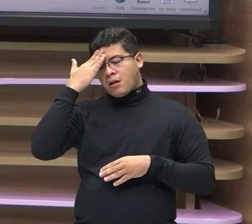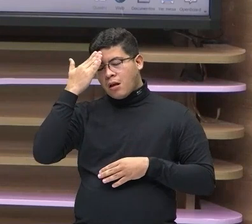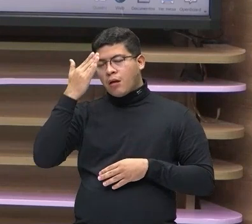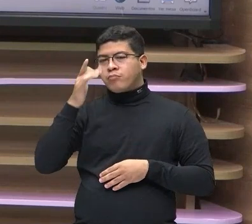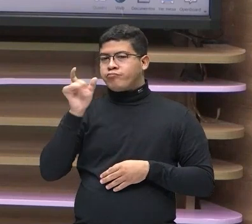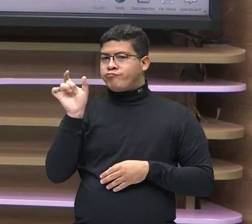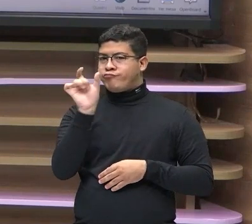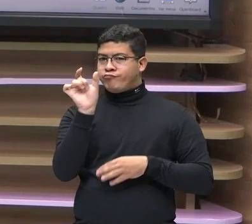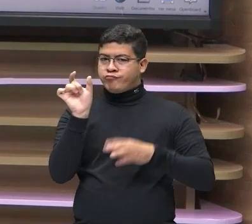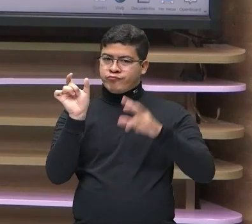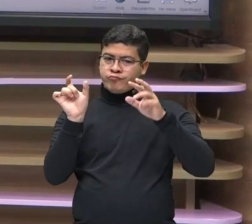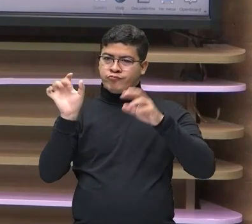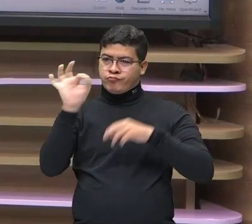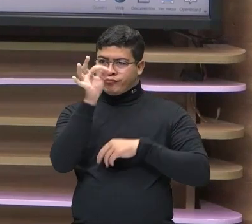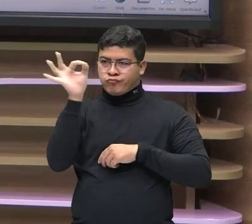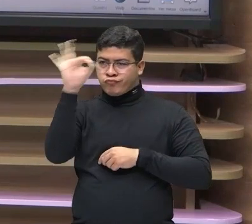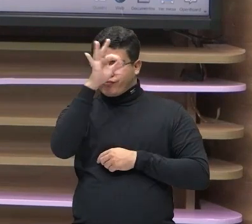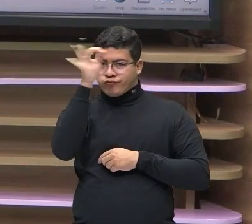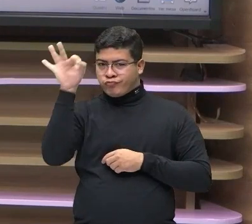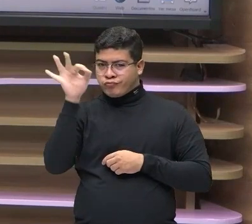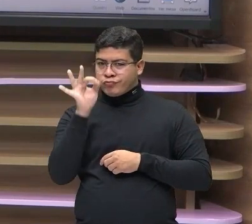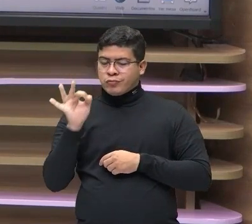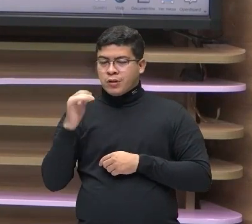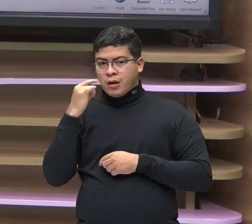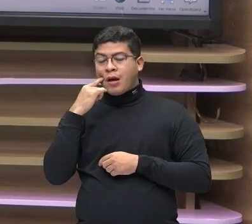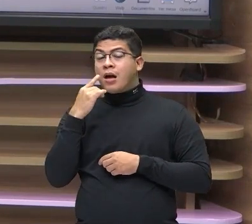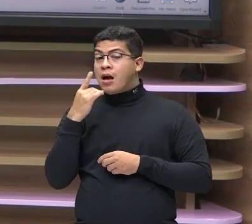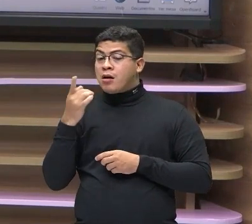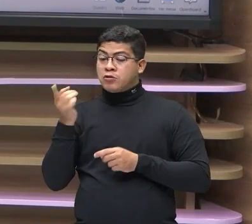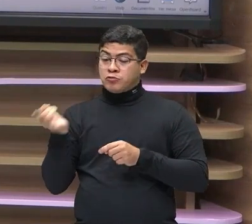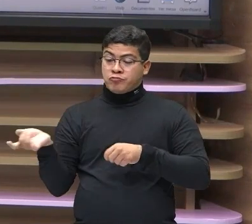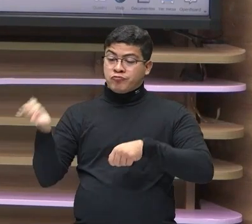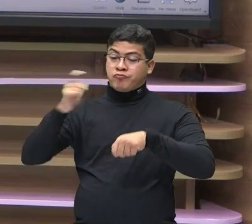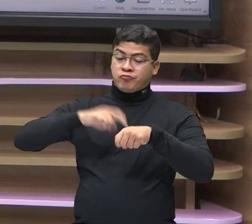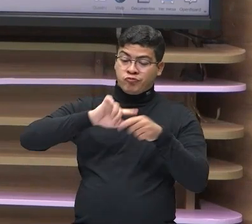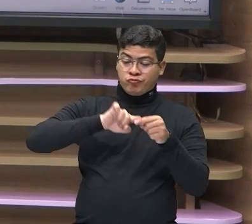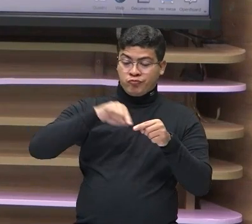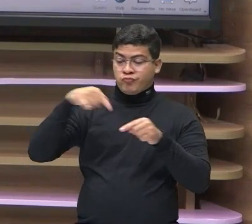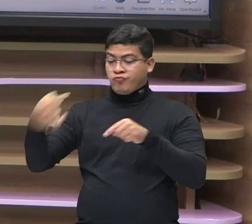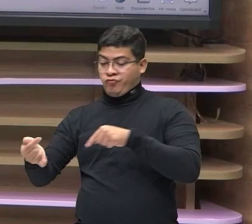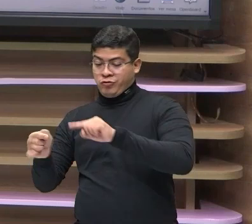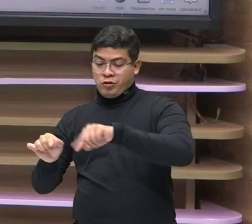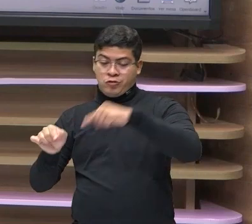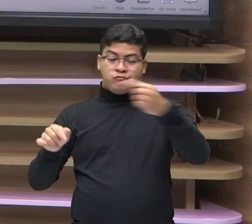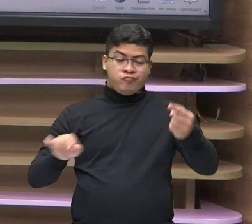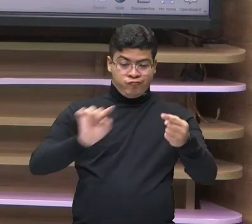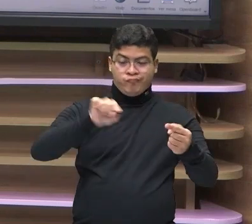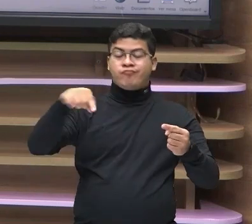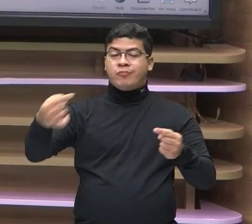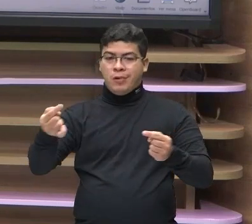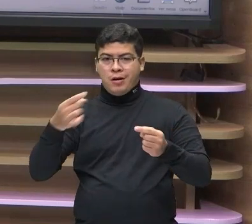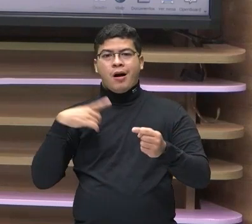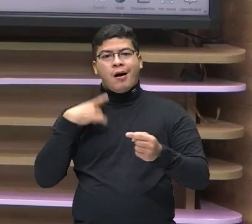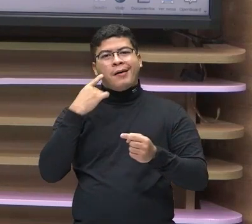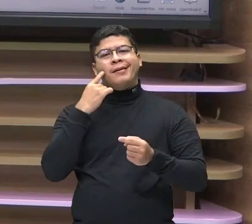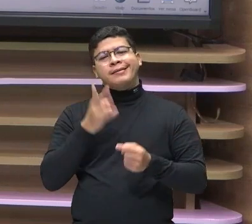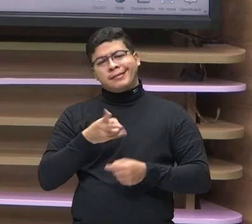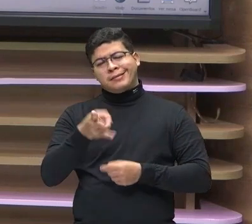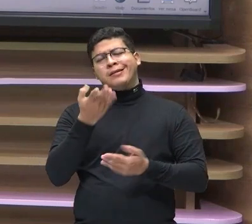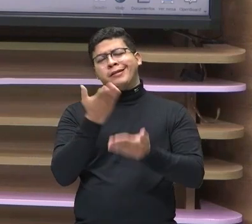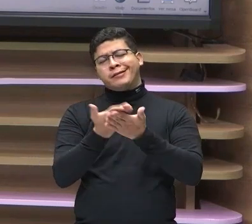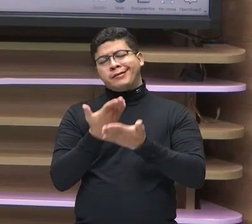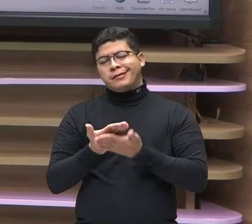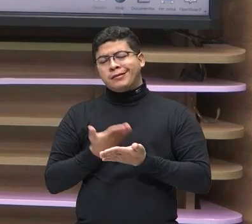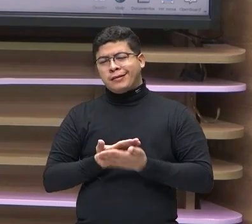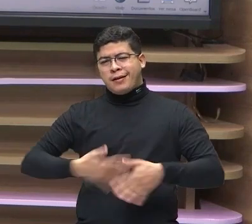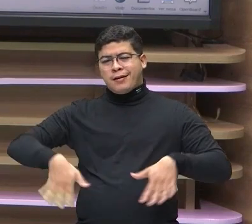vai levar essa doença de um organismo para o outro, tá? Então a gente observa aí o avanço também dos estudos